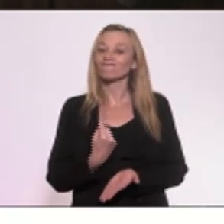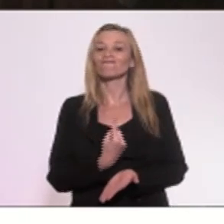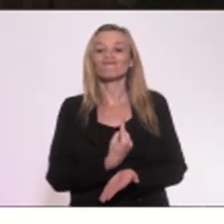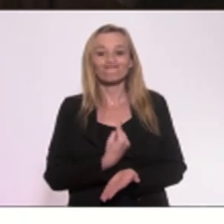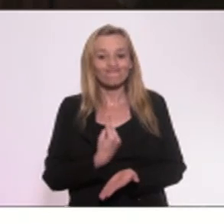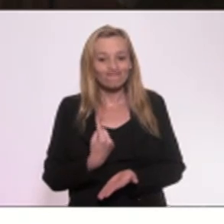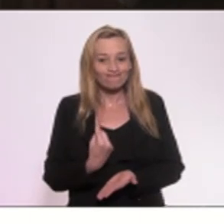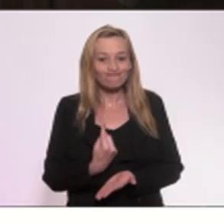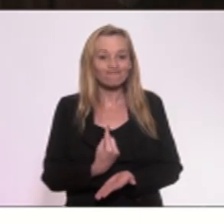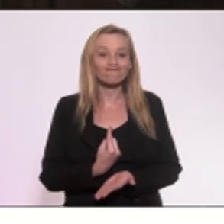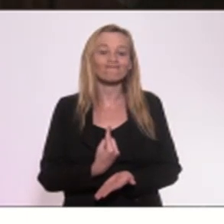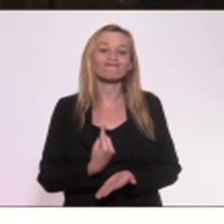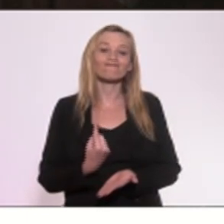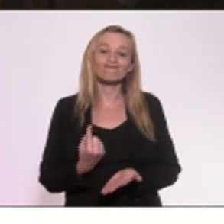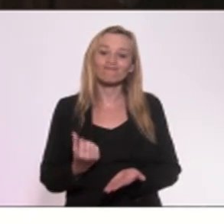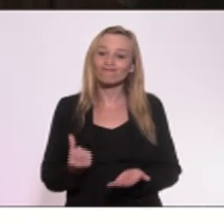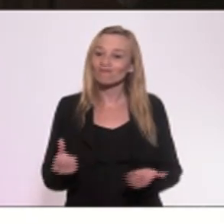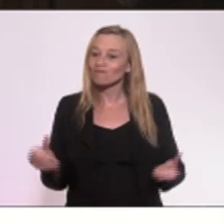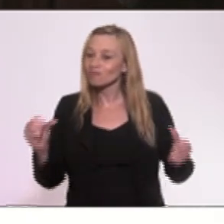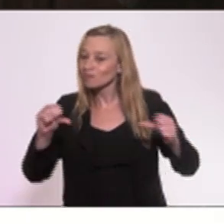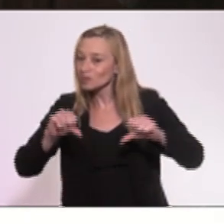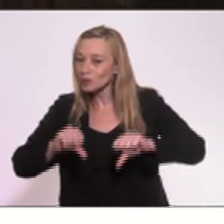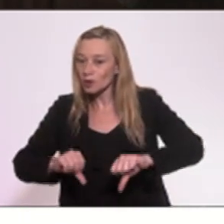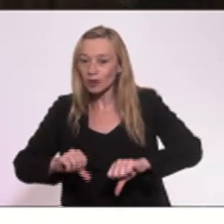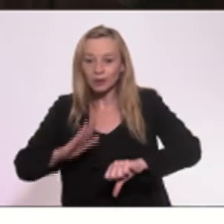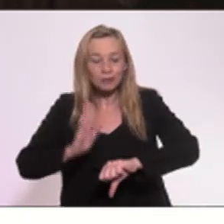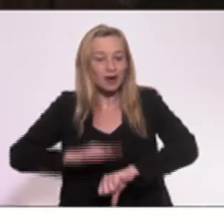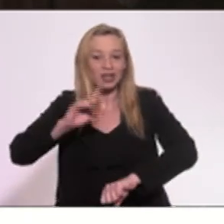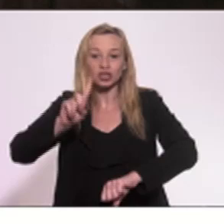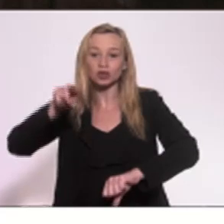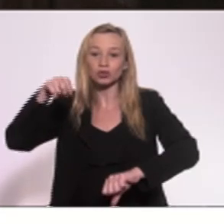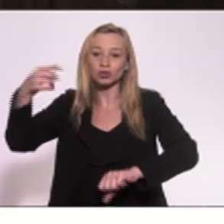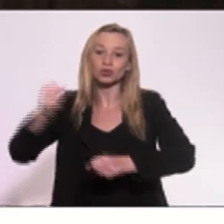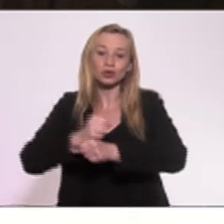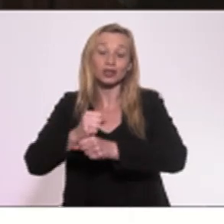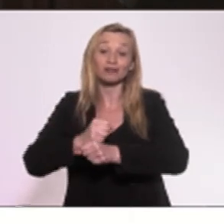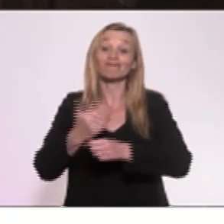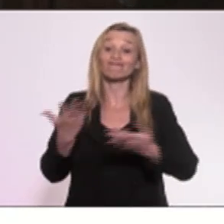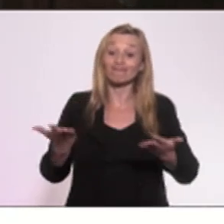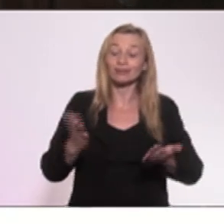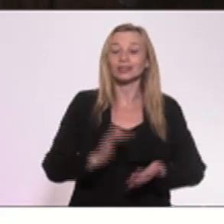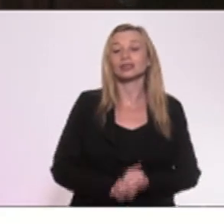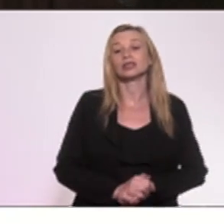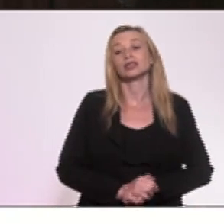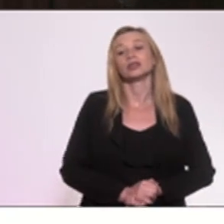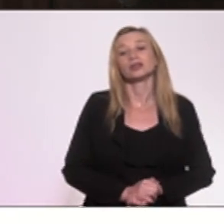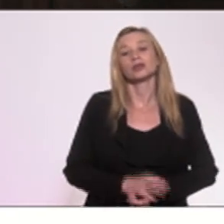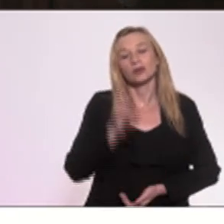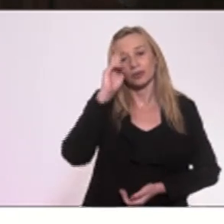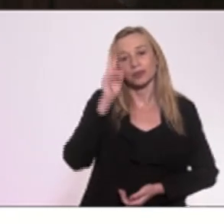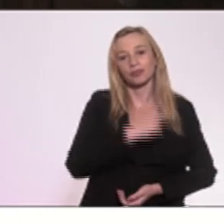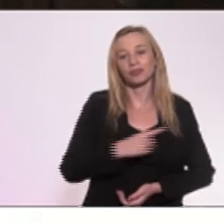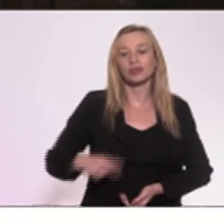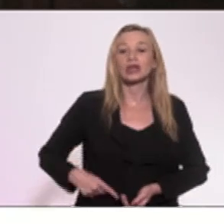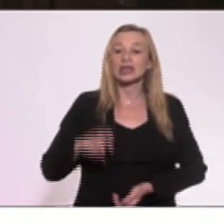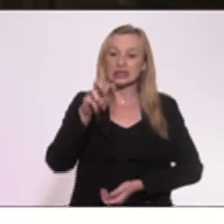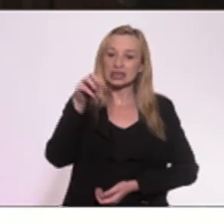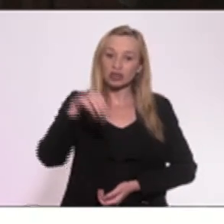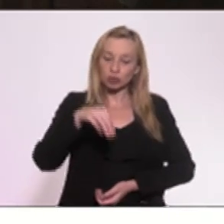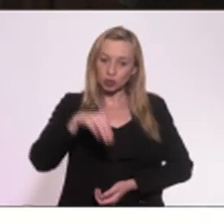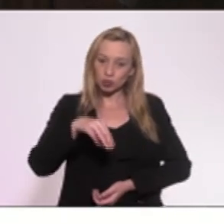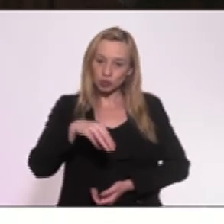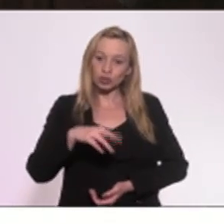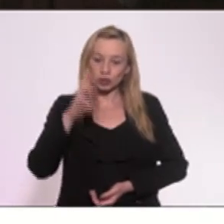quebrando no ano que vem. Então, senhor presidente, no tempo de 5 minutos que